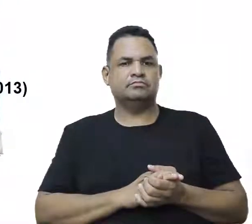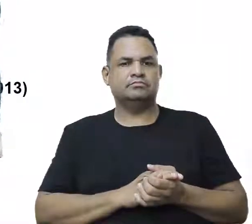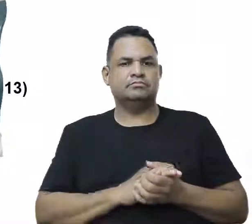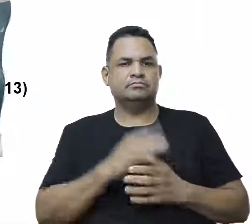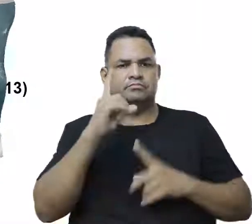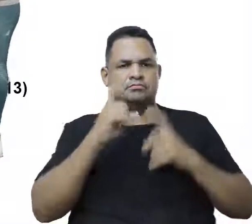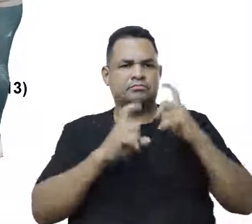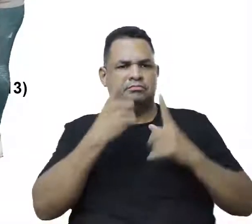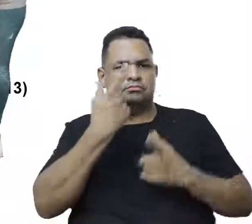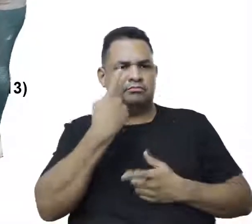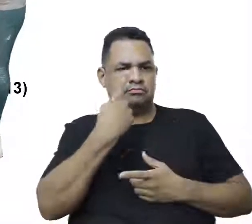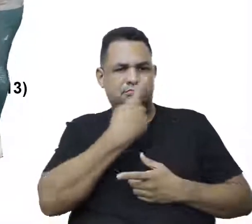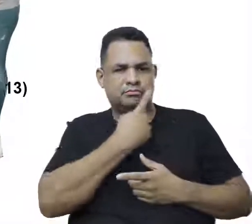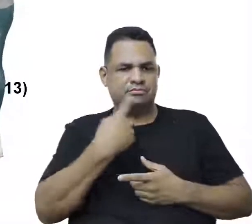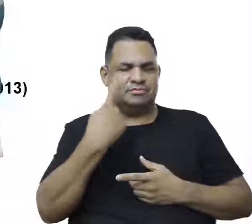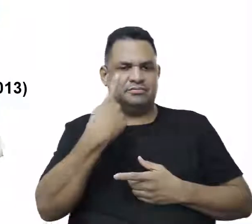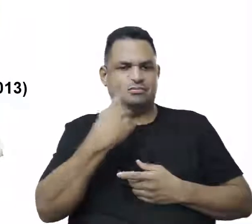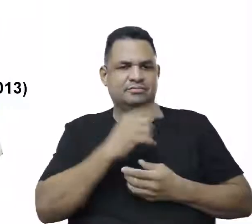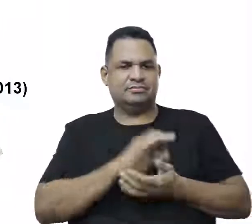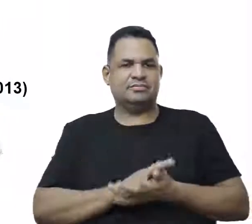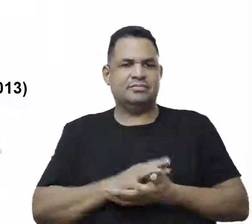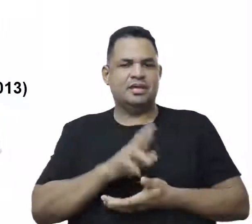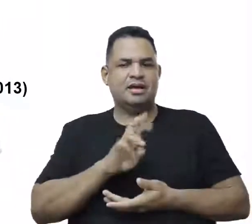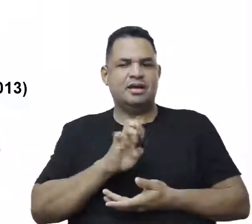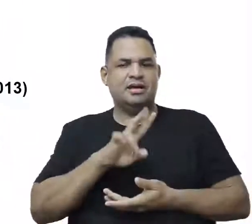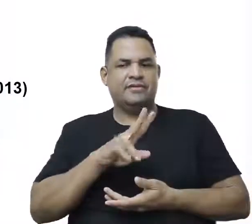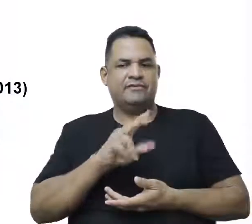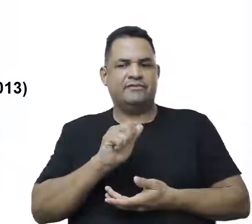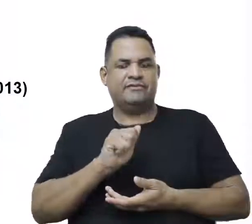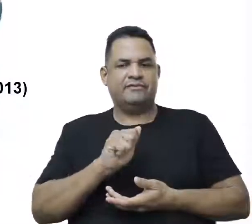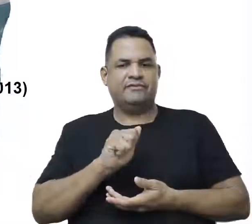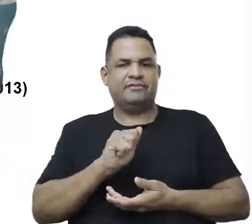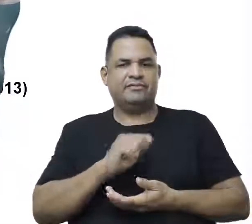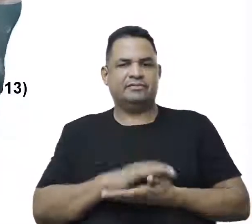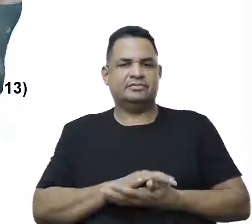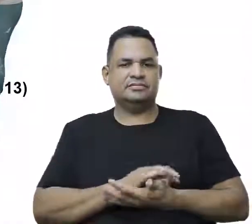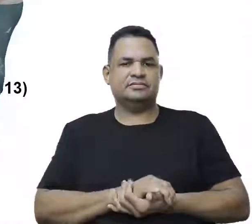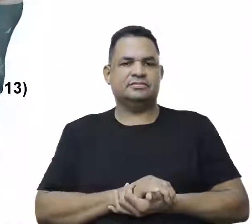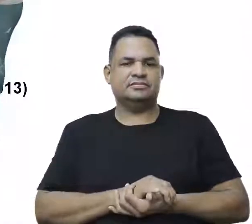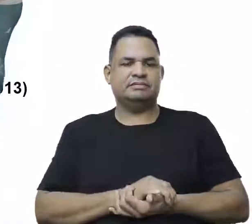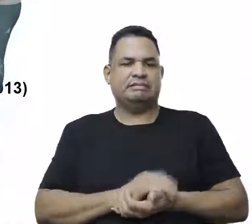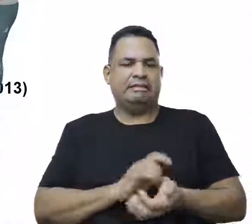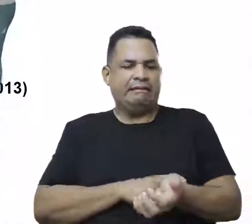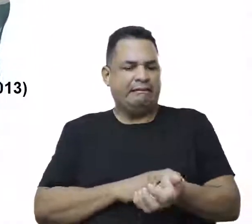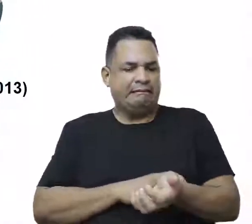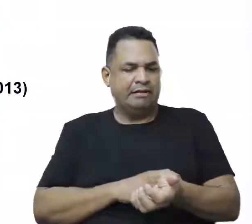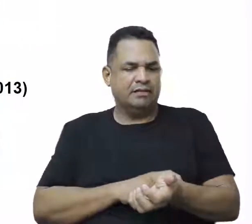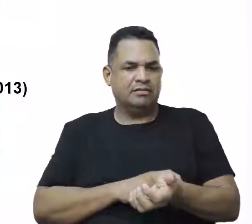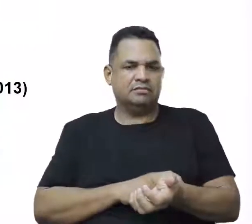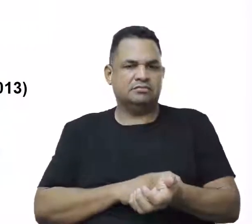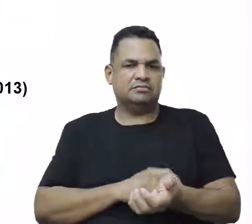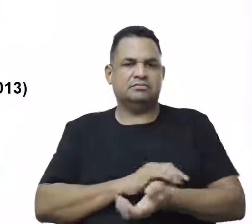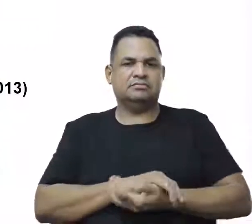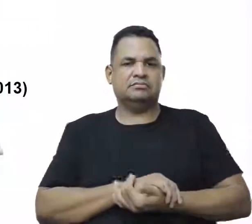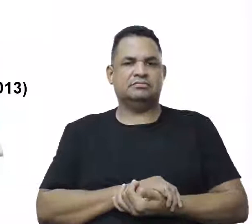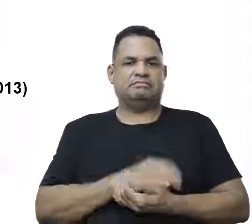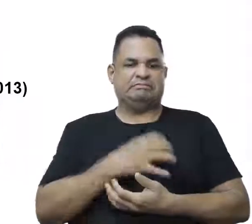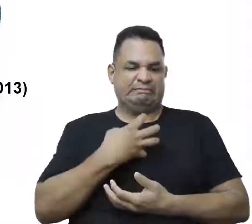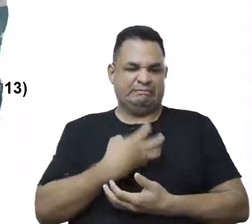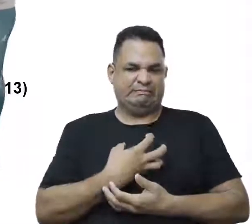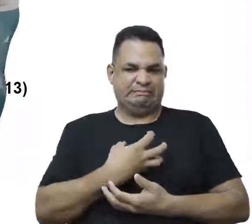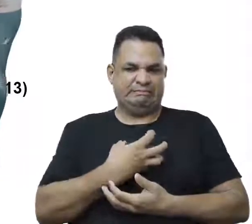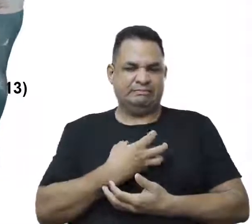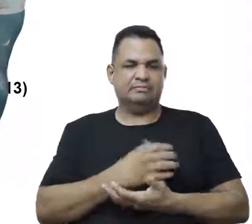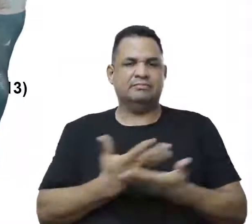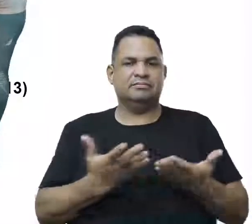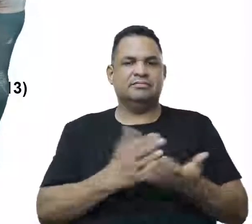raiva? Será que a gente não passa por raiva na vida? Sempre, né, Sempre, prof? é natural. E é assim do que a ser gente humano. cresce também com algumas raivas, né? E aí a